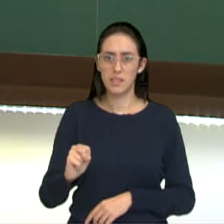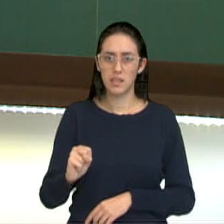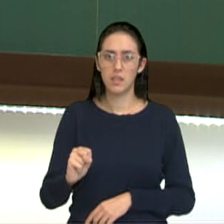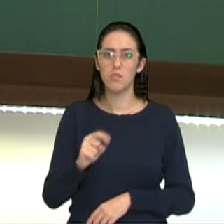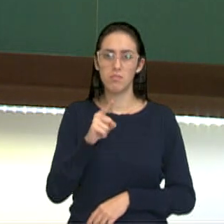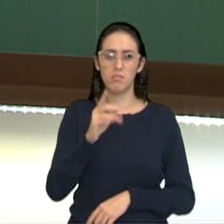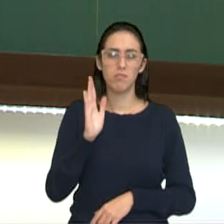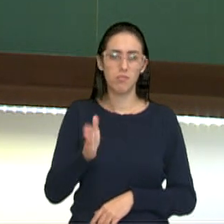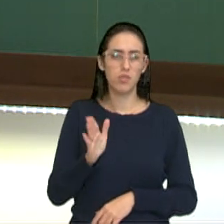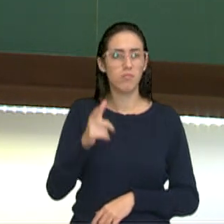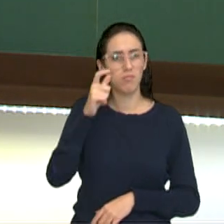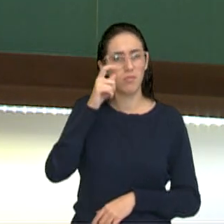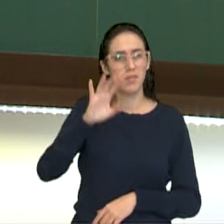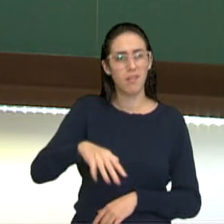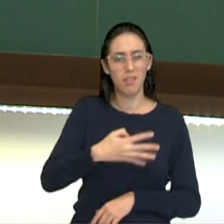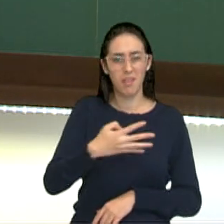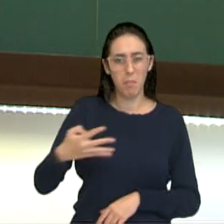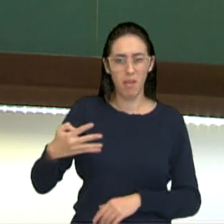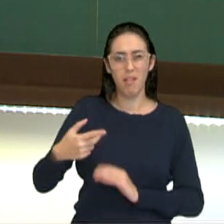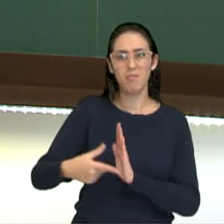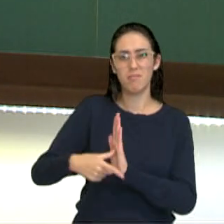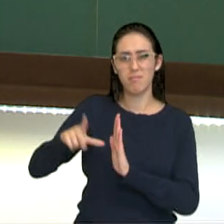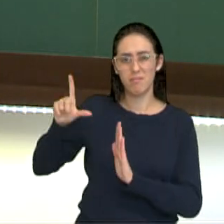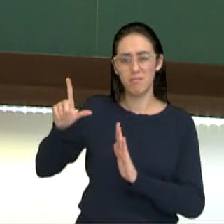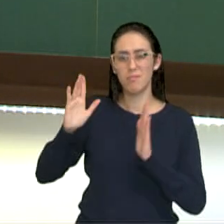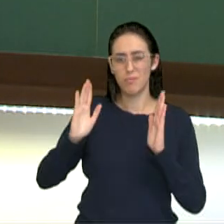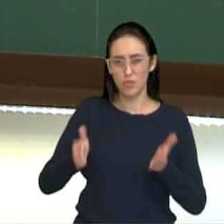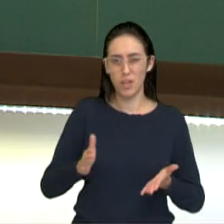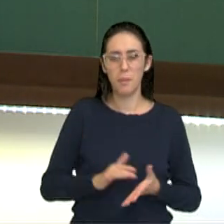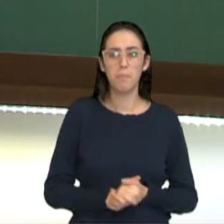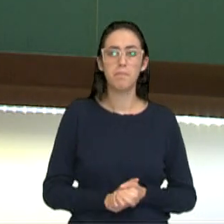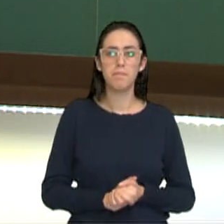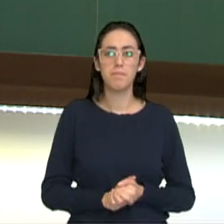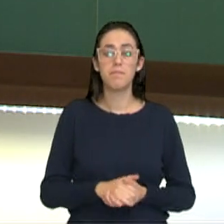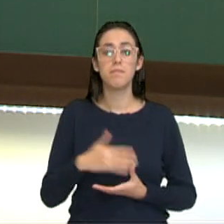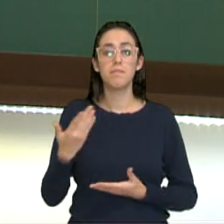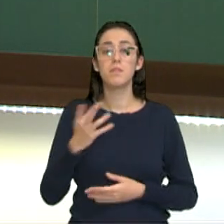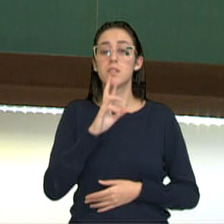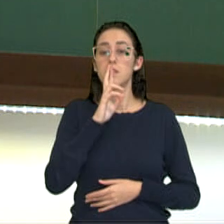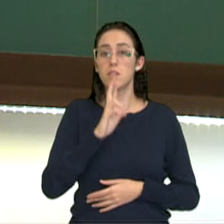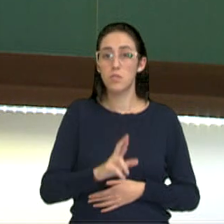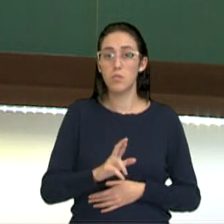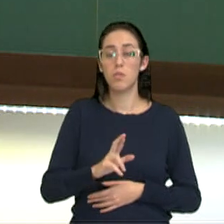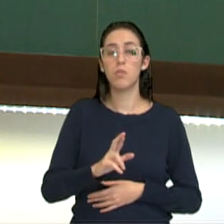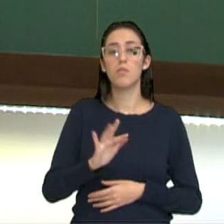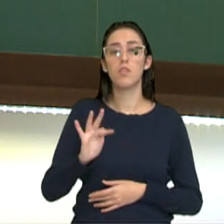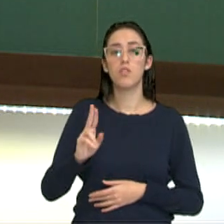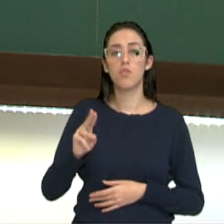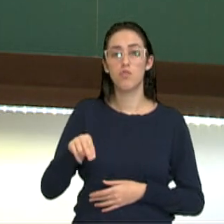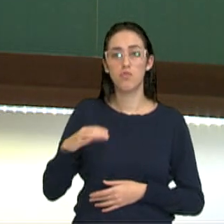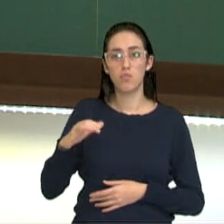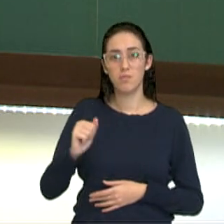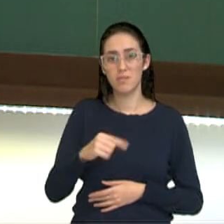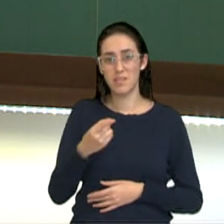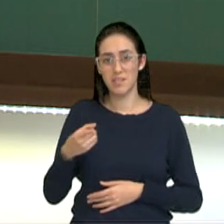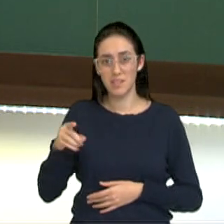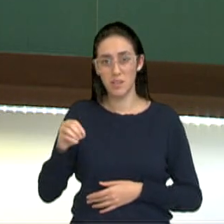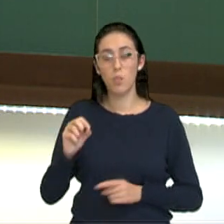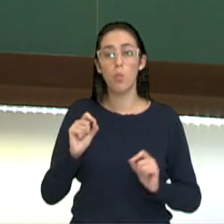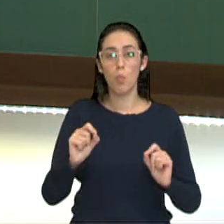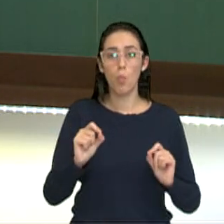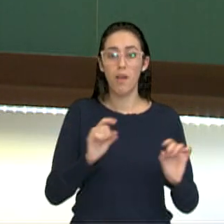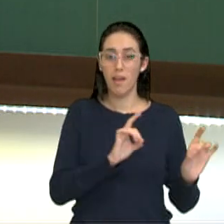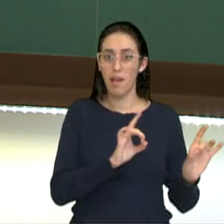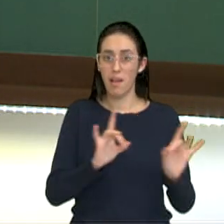lá naquela sua tabela e copiou eles novamente, né? Aí resolvendo a função, então para cada, onde eu tenho